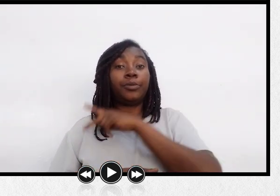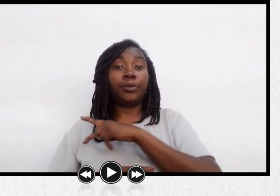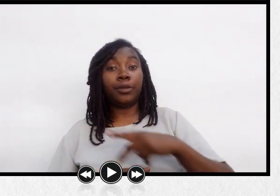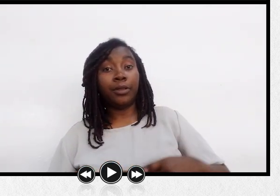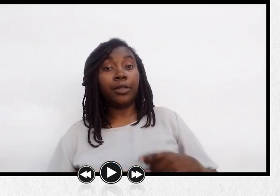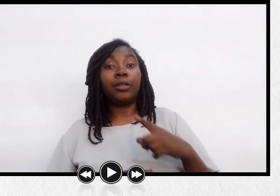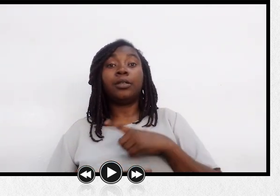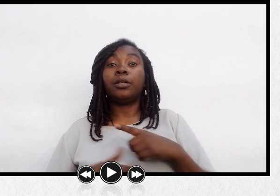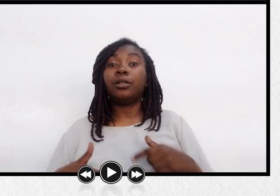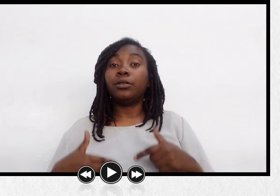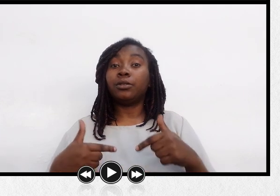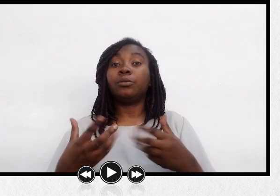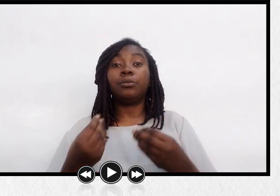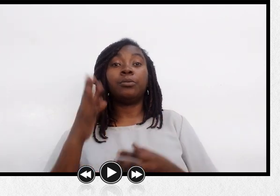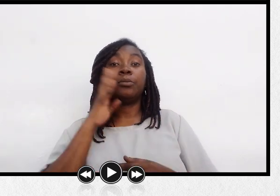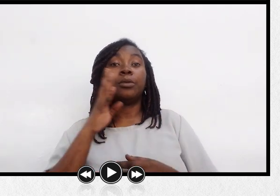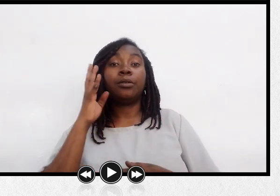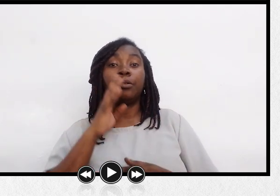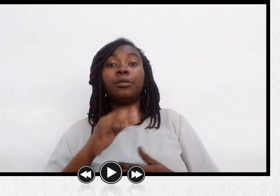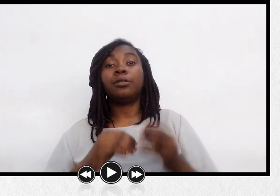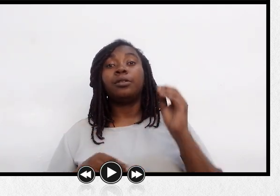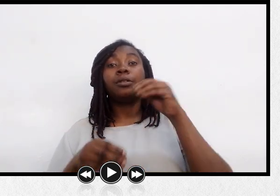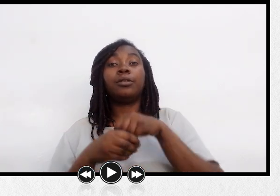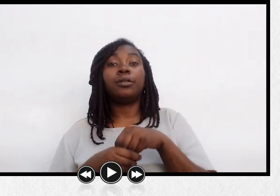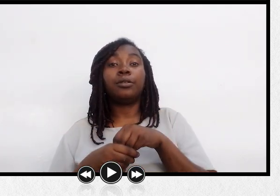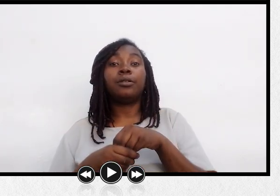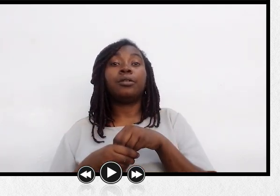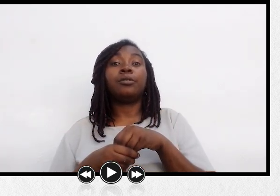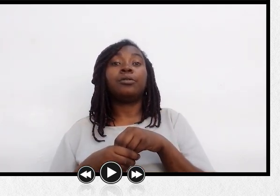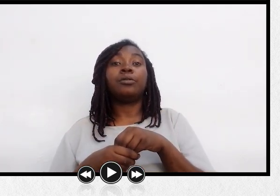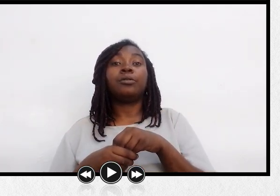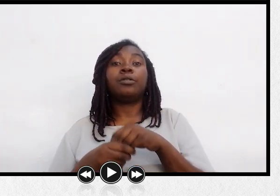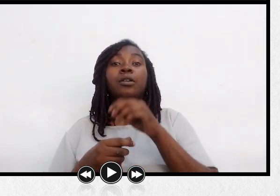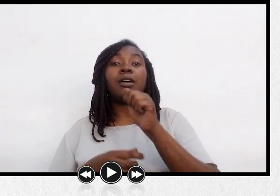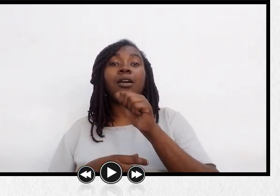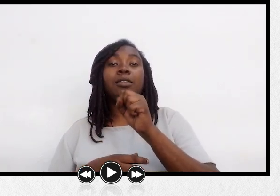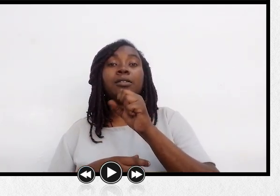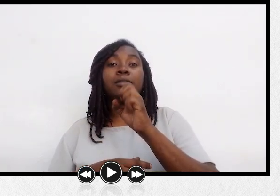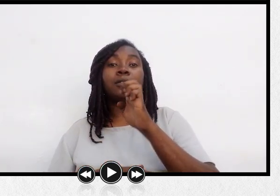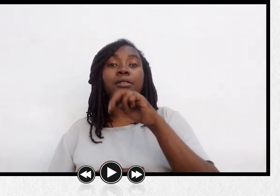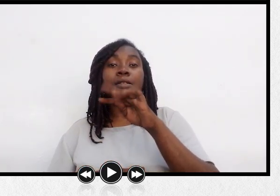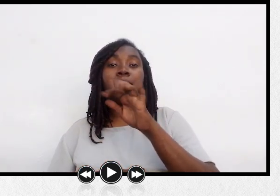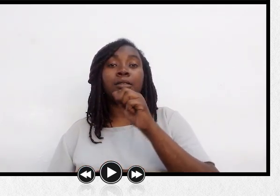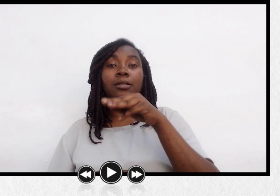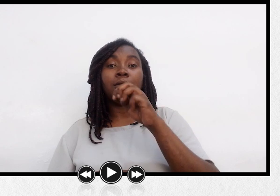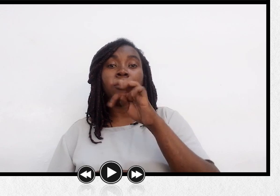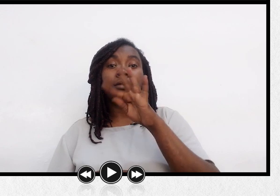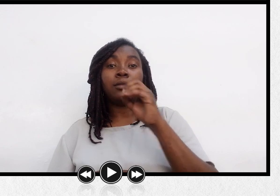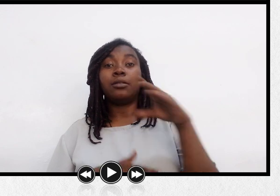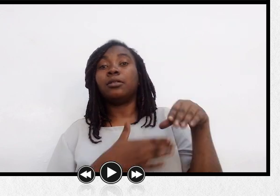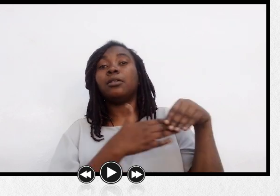Nós temos uma ação muito bacana dentro de um assentamento que nós estamos conseguindo levar água para